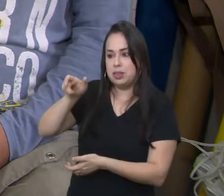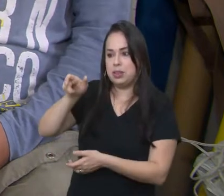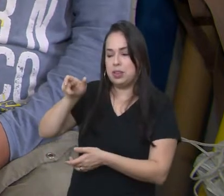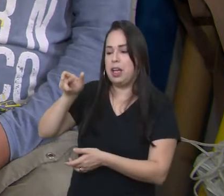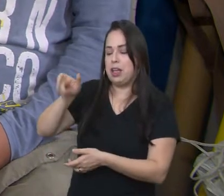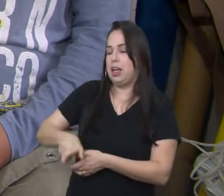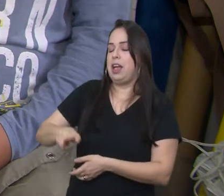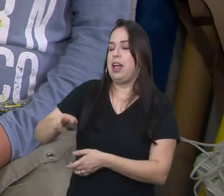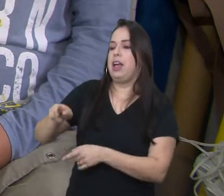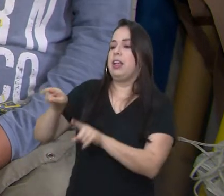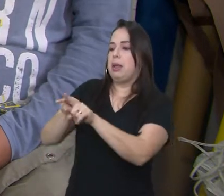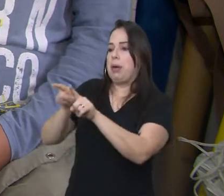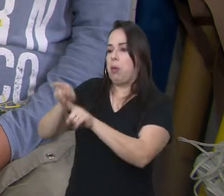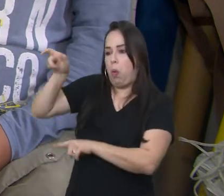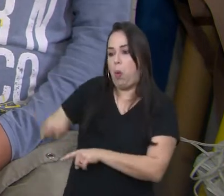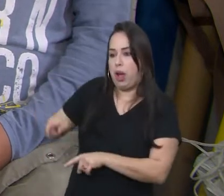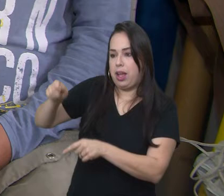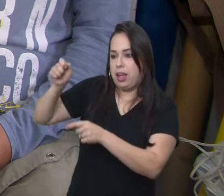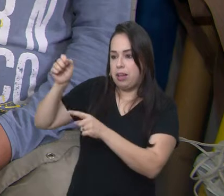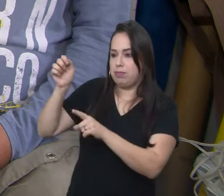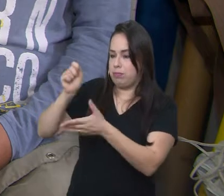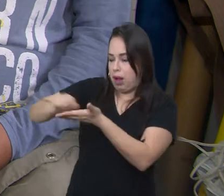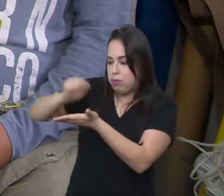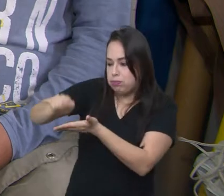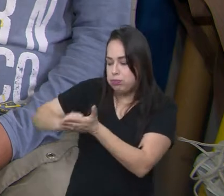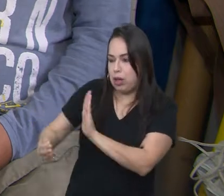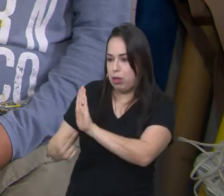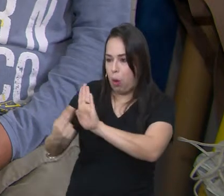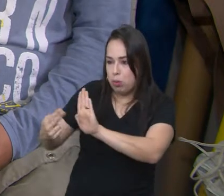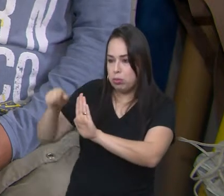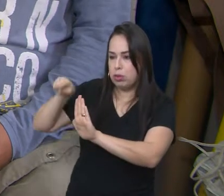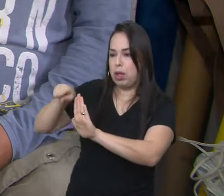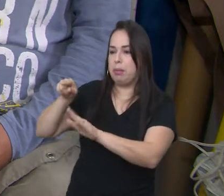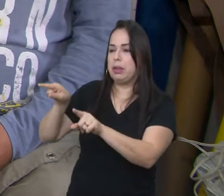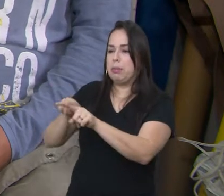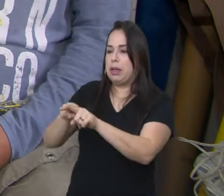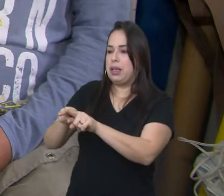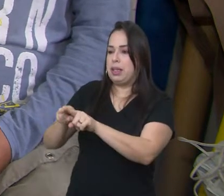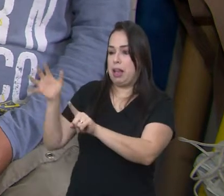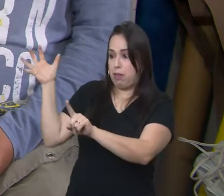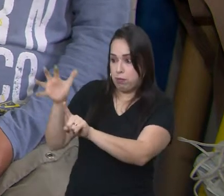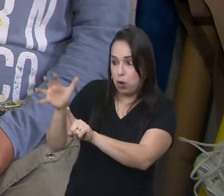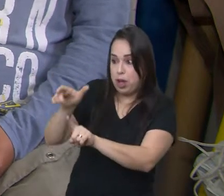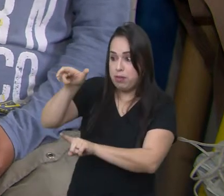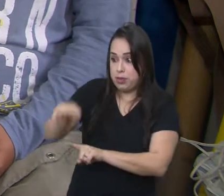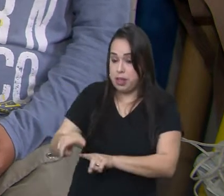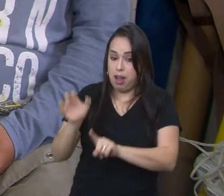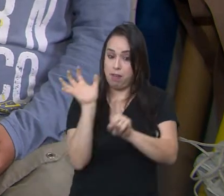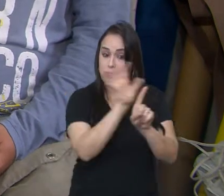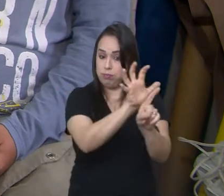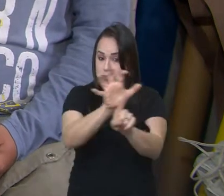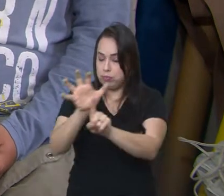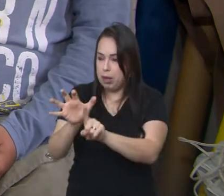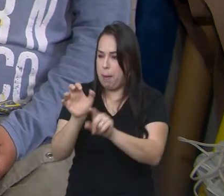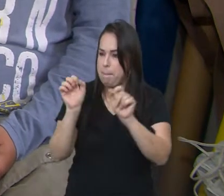um autor te influenciou e você acabou se tornando um autor também, contador de histórias. Você acha que